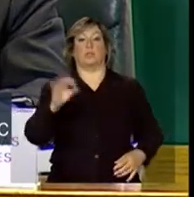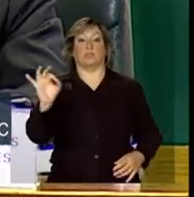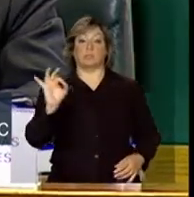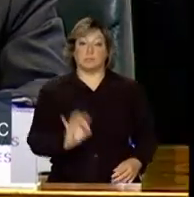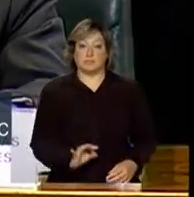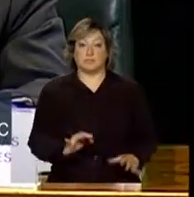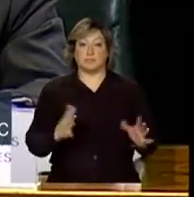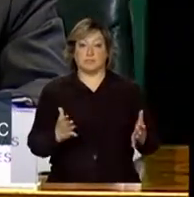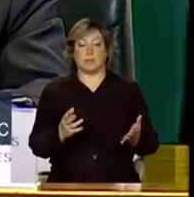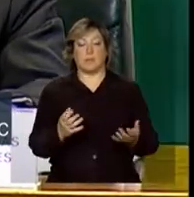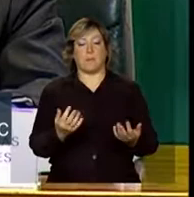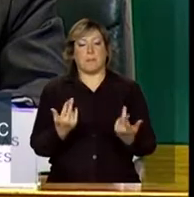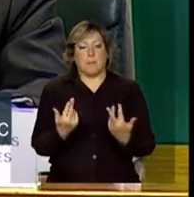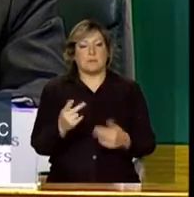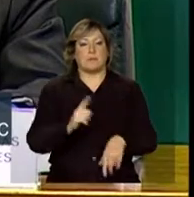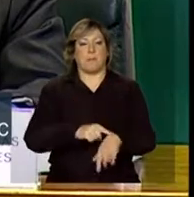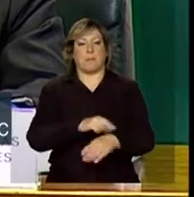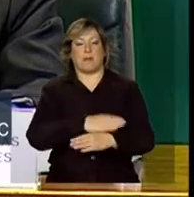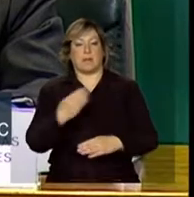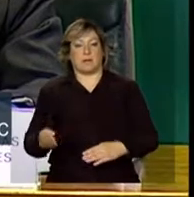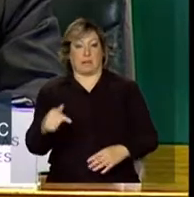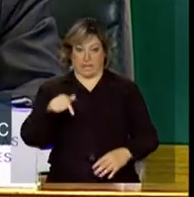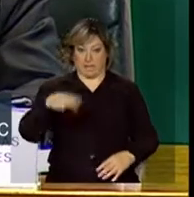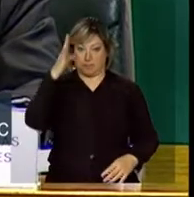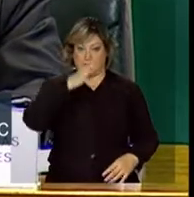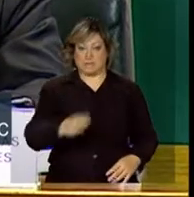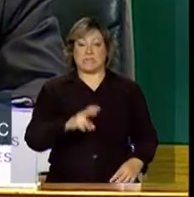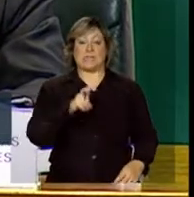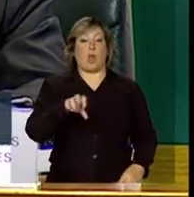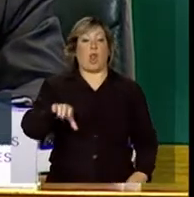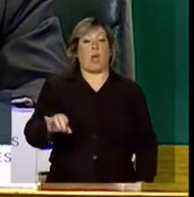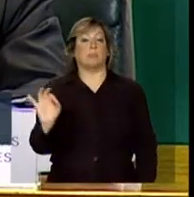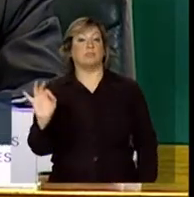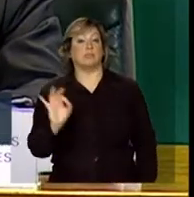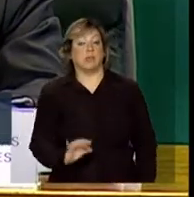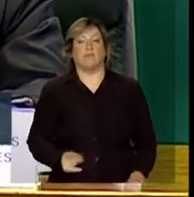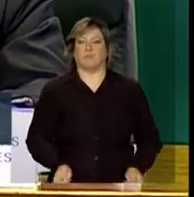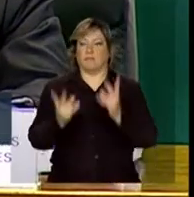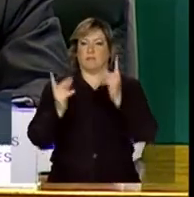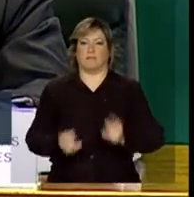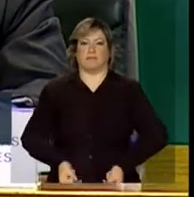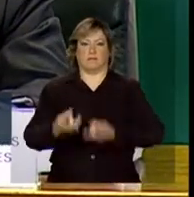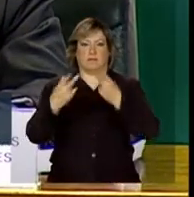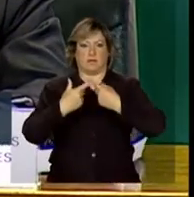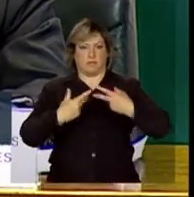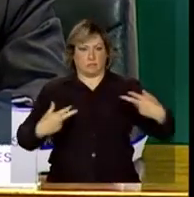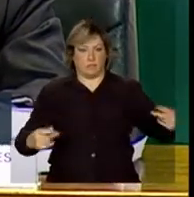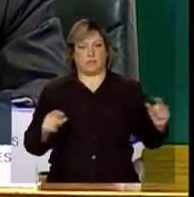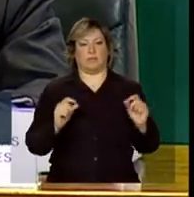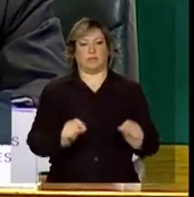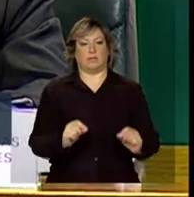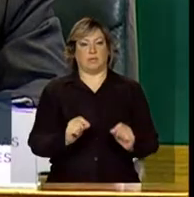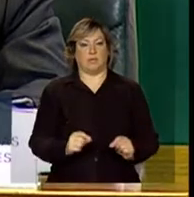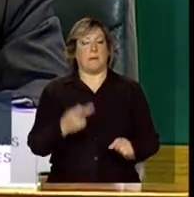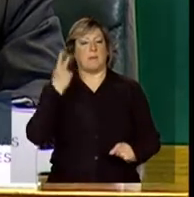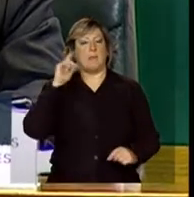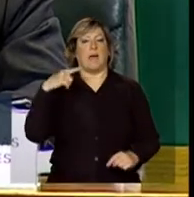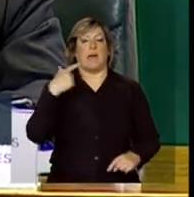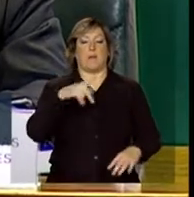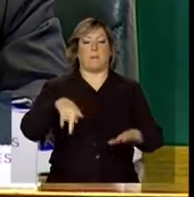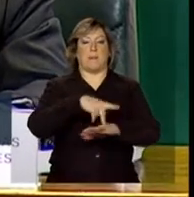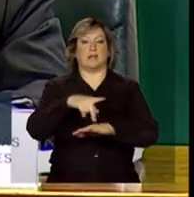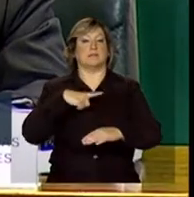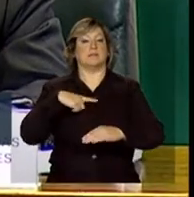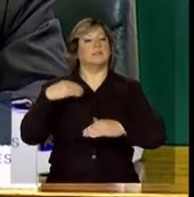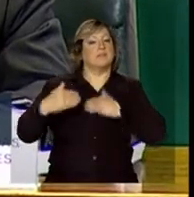em média no mesmo período no Brasil 59% das exportações nacionais destinam-se a países em desenvolvimento